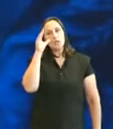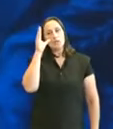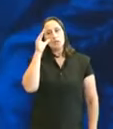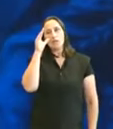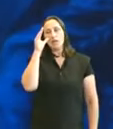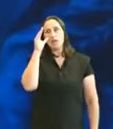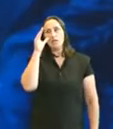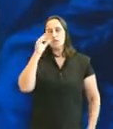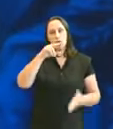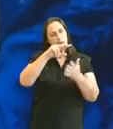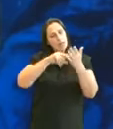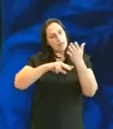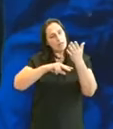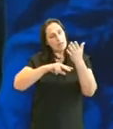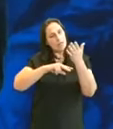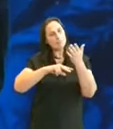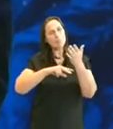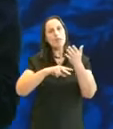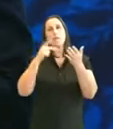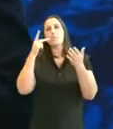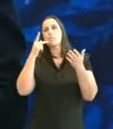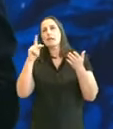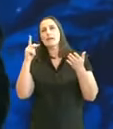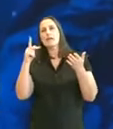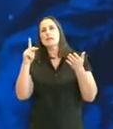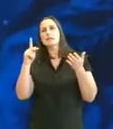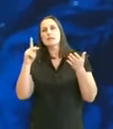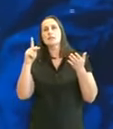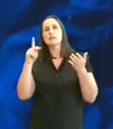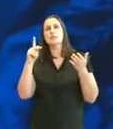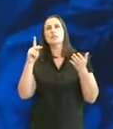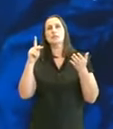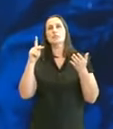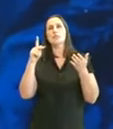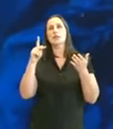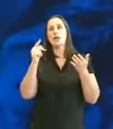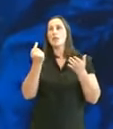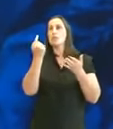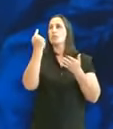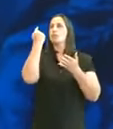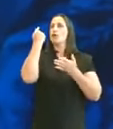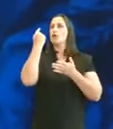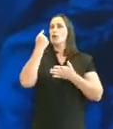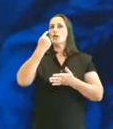a ler alguns sermões que foram pregados em